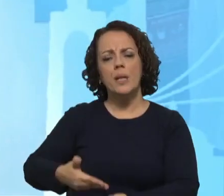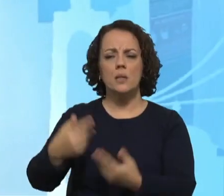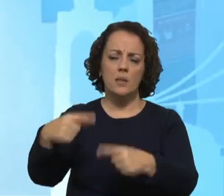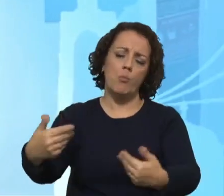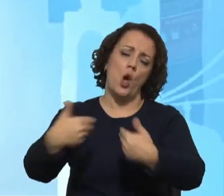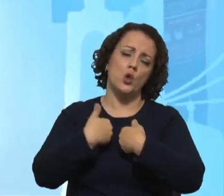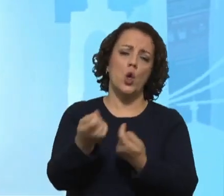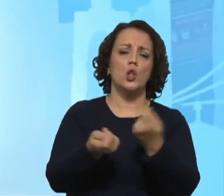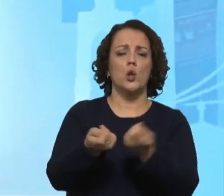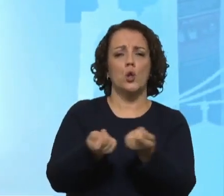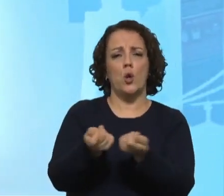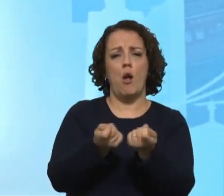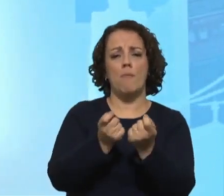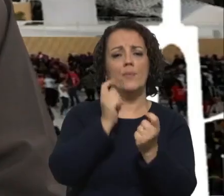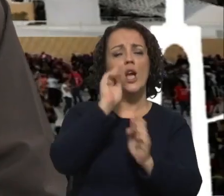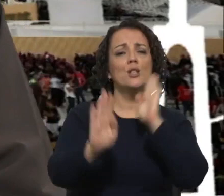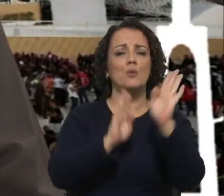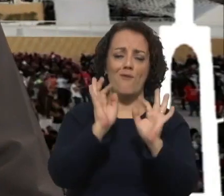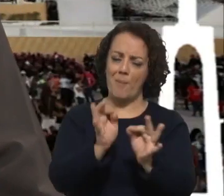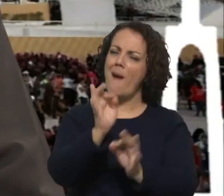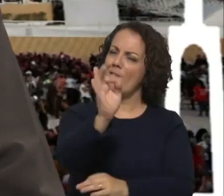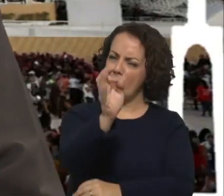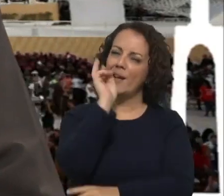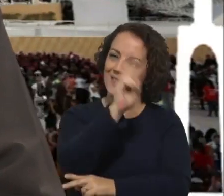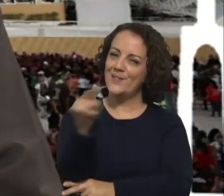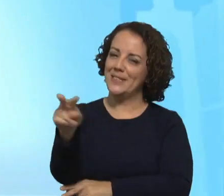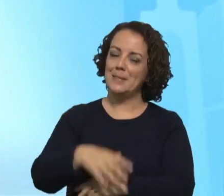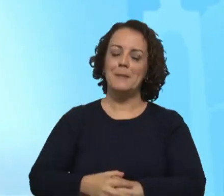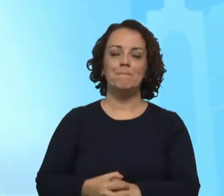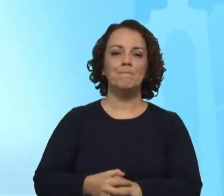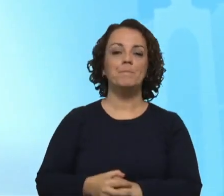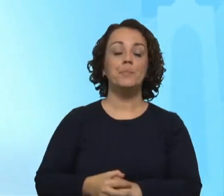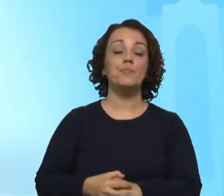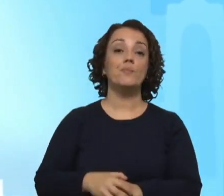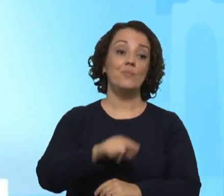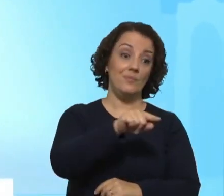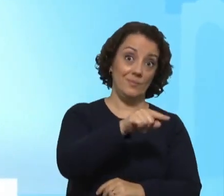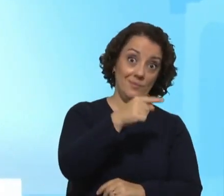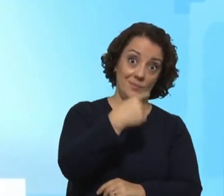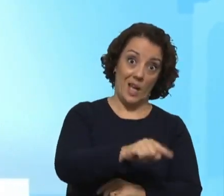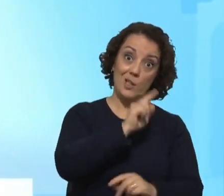exposição como deve ser e garanto que vale a pena visitar. Paralelamente, há também um livro